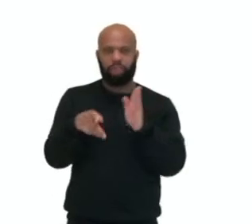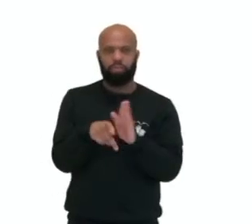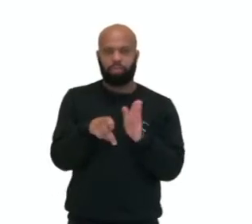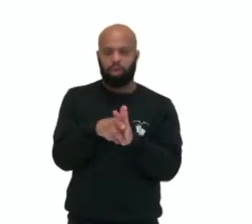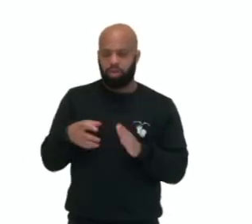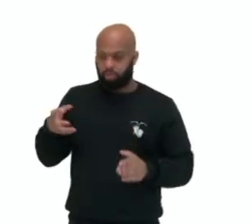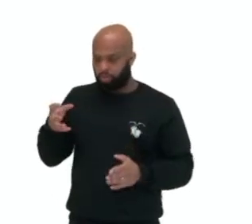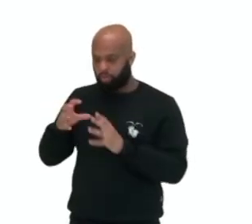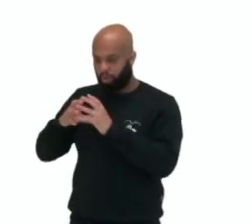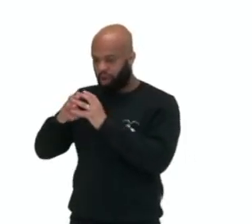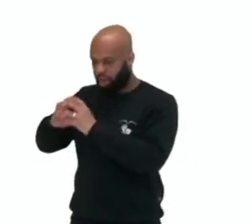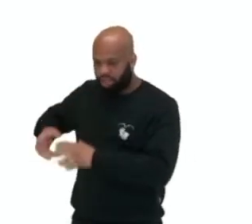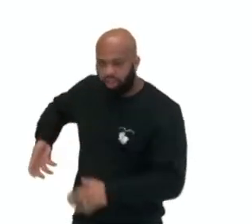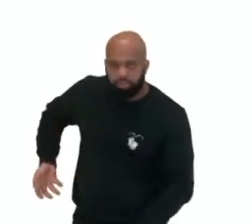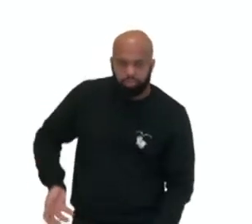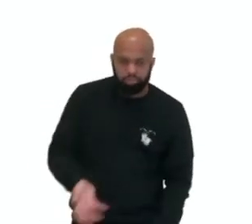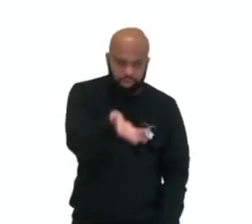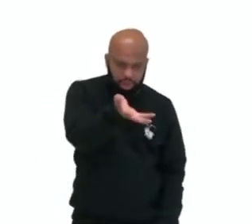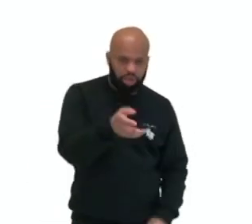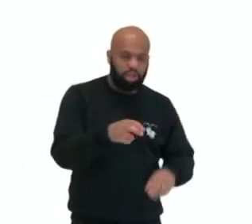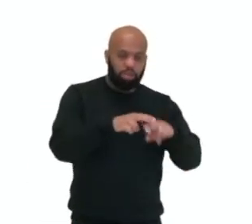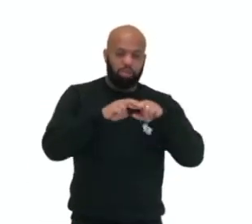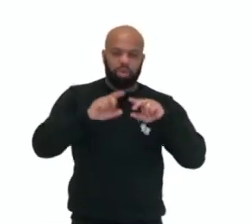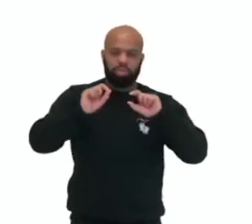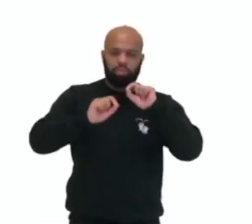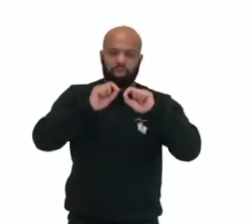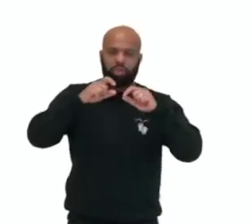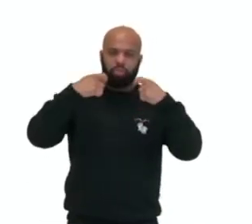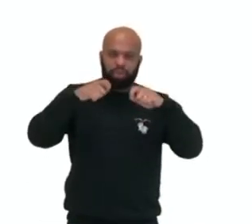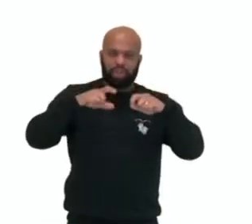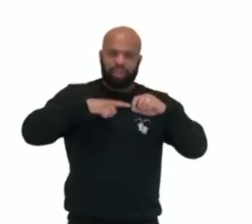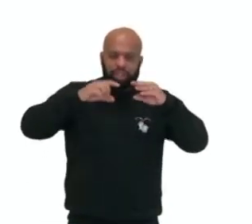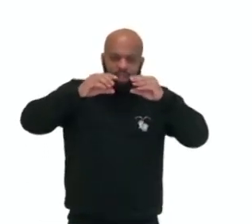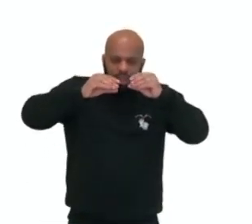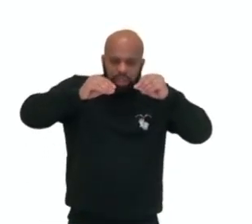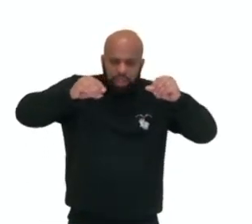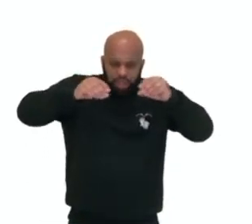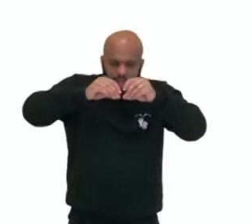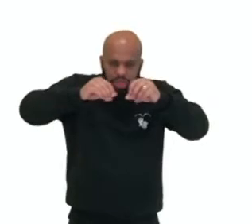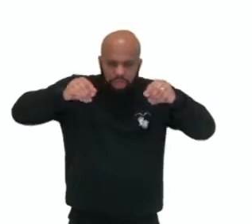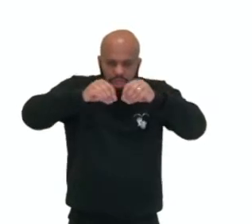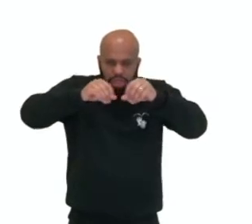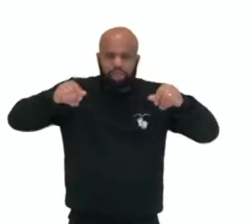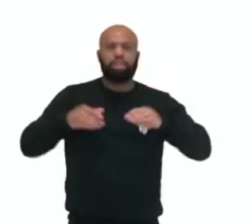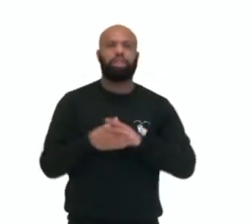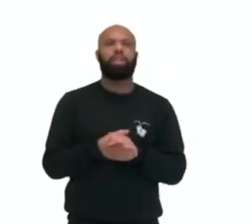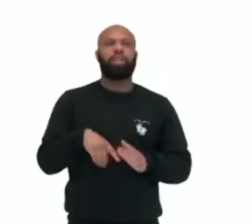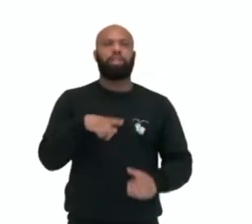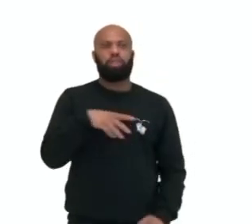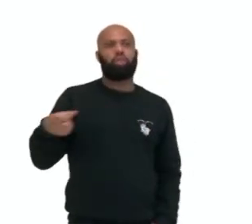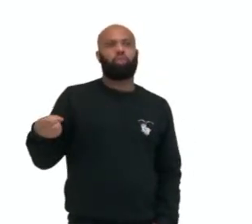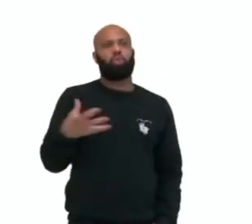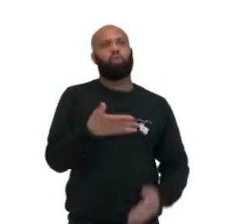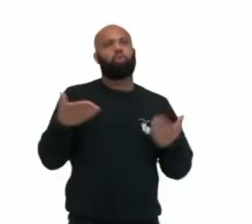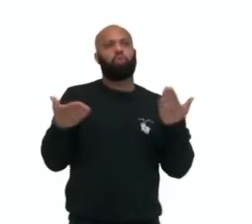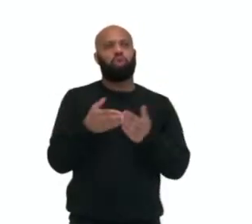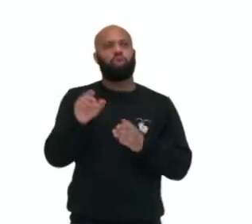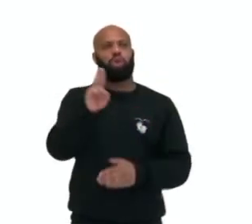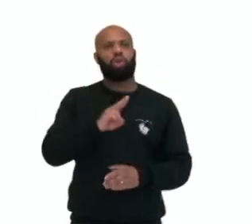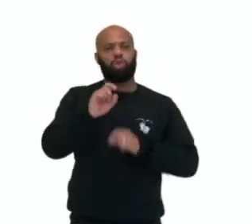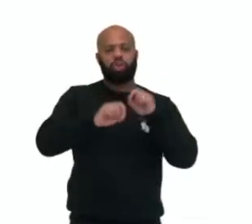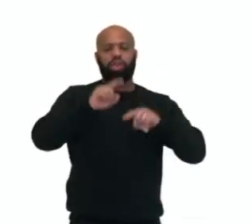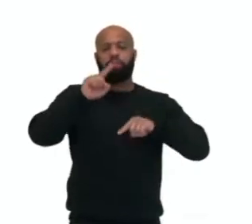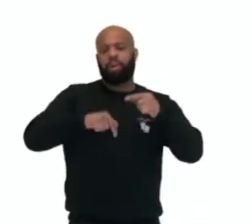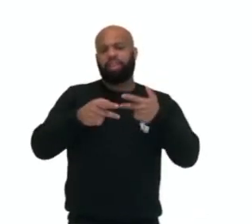Então, por isso, tem que ser uma areia ou uma terra bem fininha, tá? As mais modernas já estão utilizando